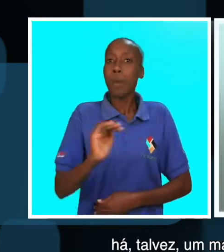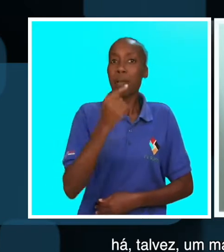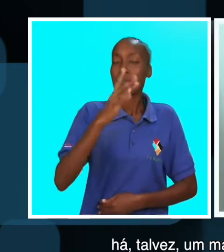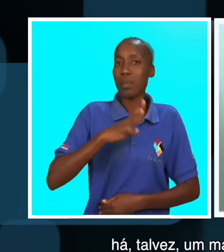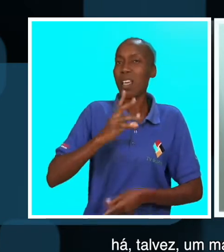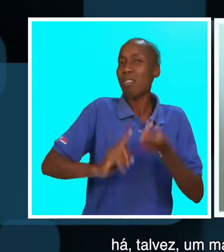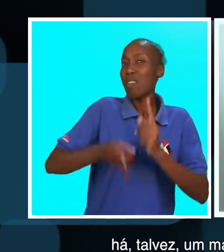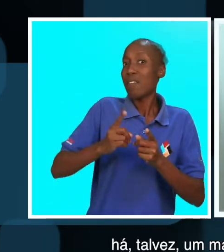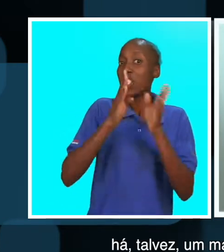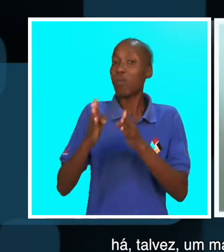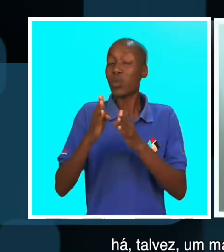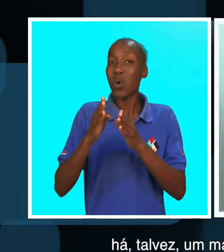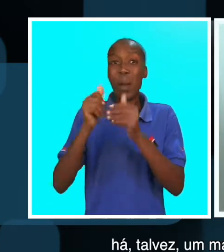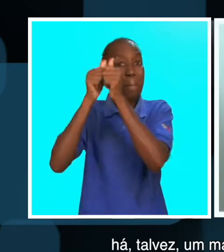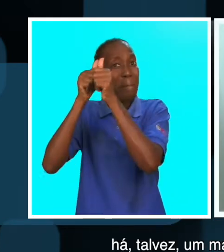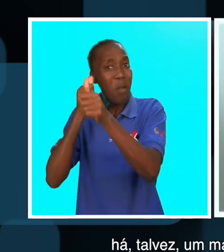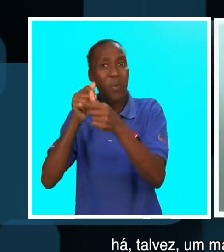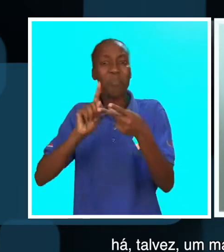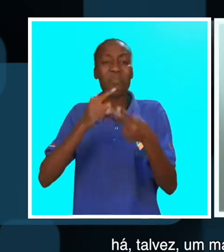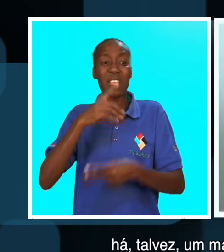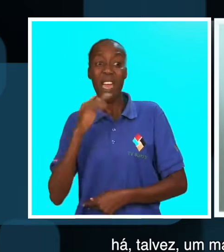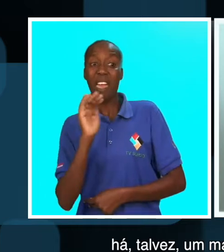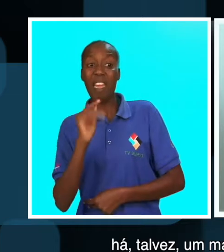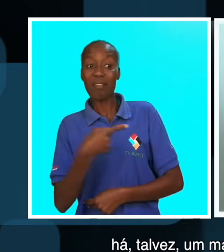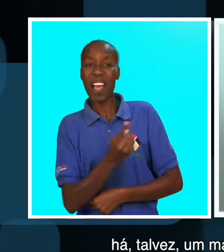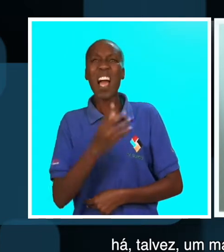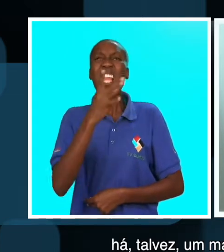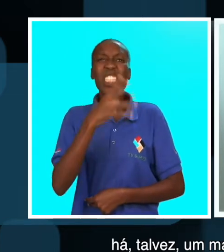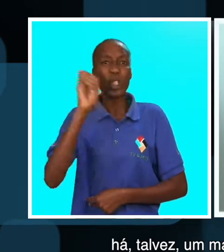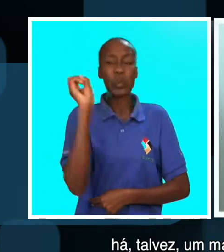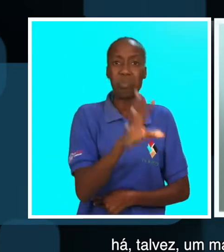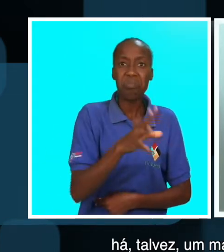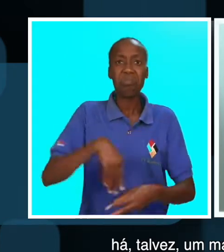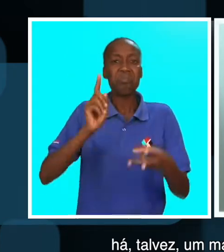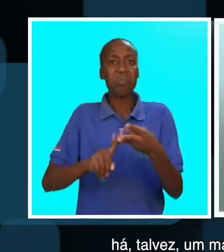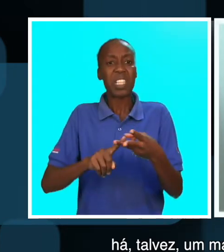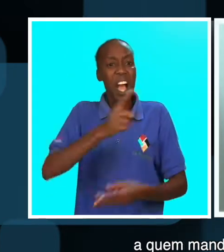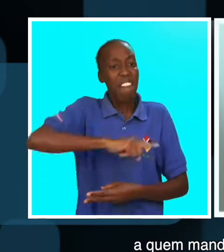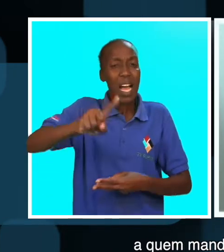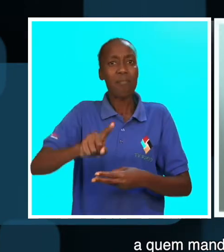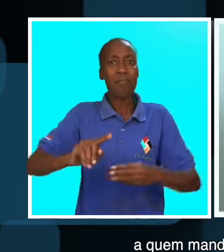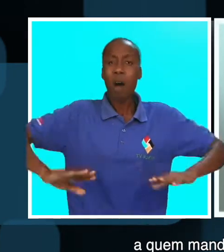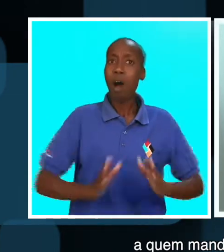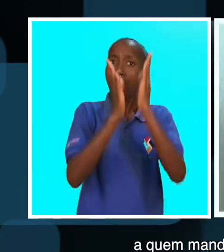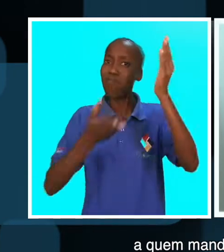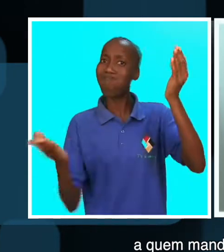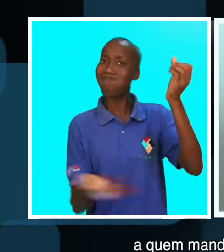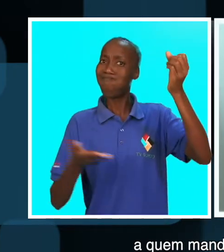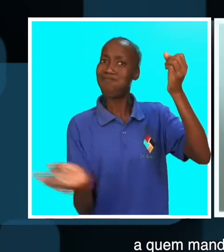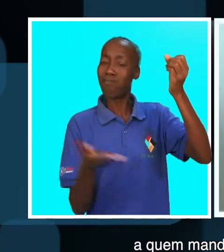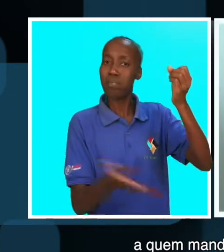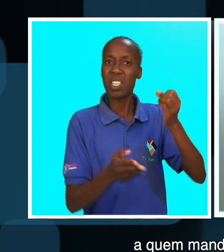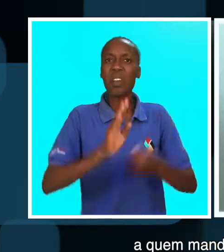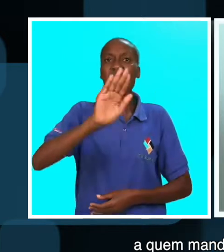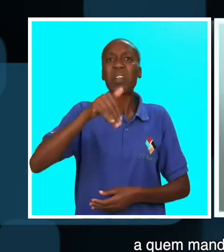bairro Há talvez um maluquinho Que chama o maluco Há quem mandam deitar lixo Quem mandam cortar árvores